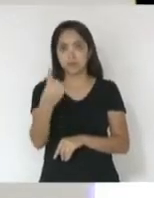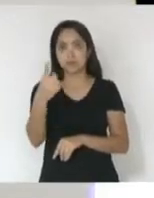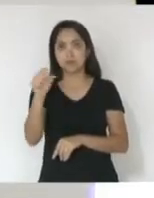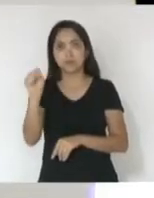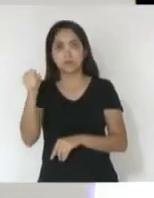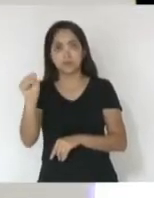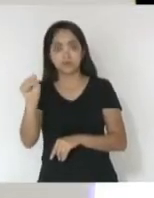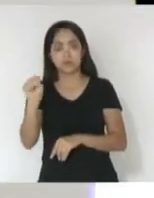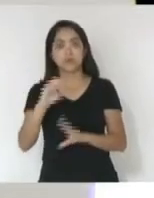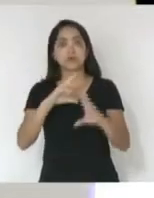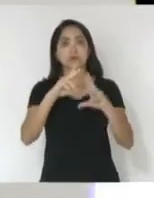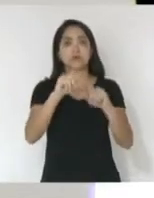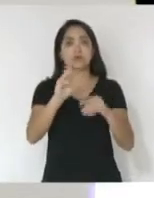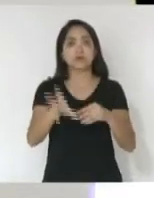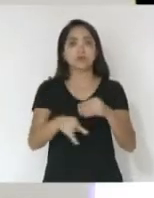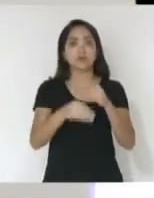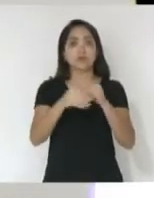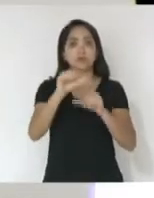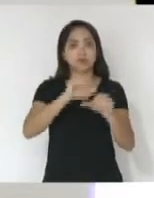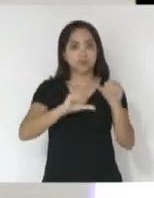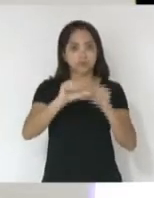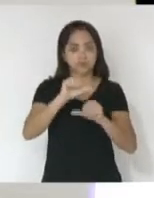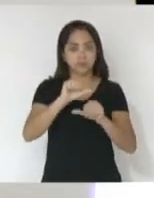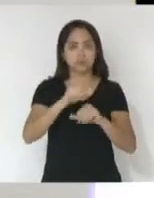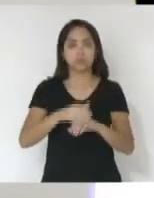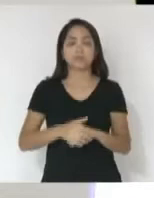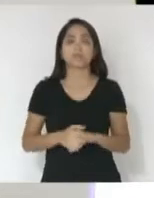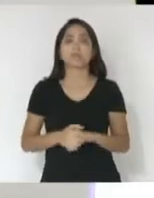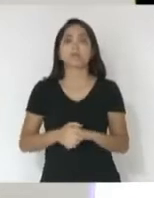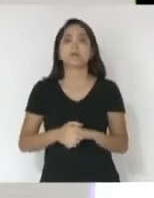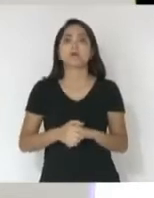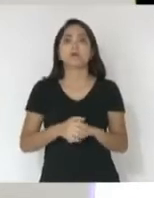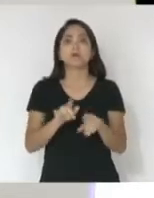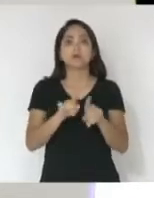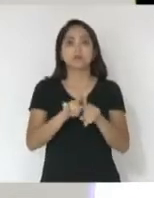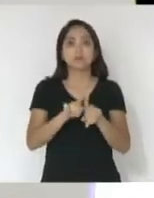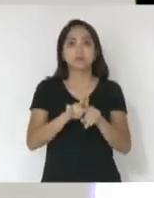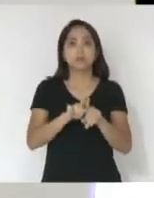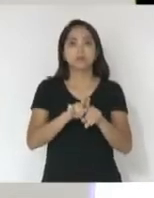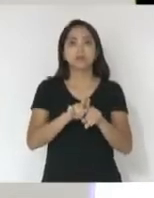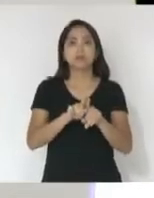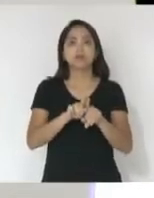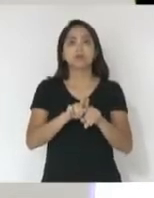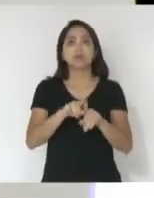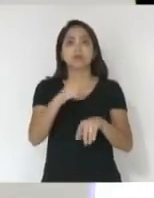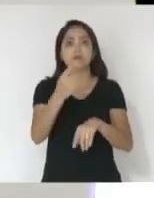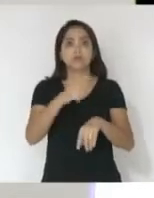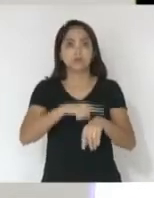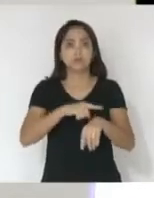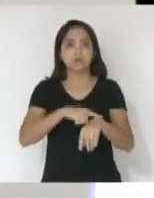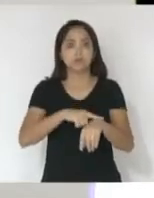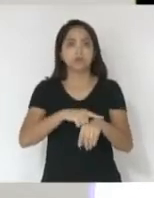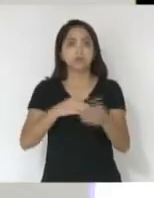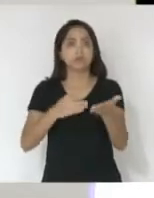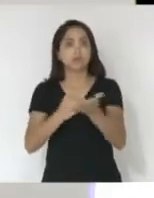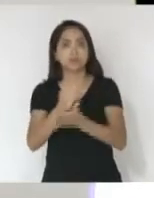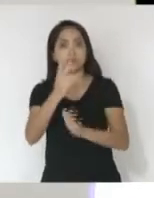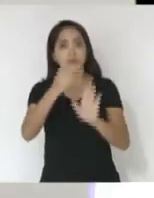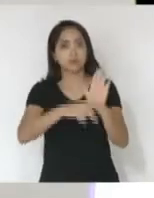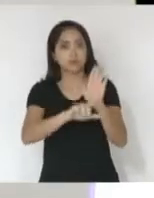186/2018, todos com emendas modificativas. Ainda em igual turno foram aprovados os projetos de lei